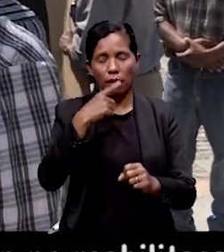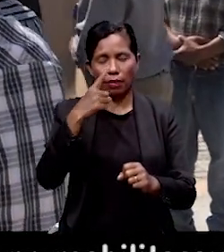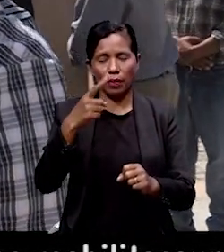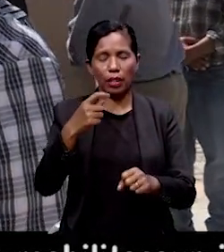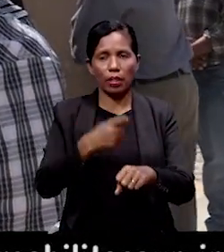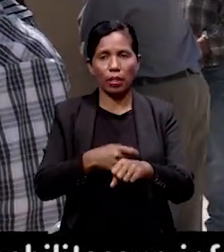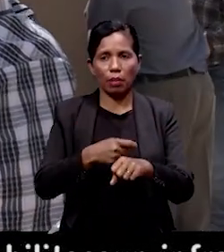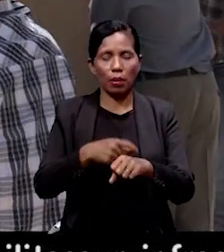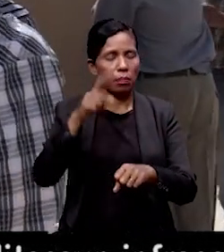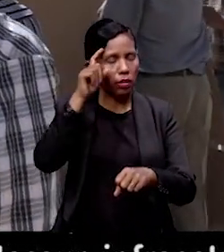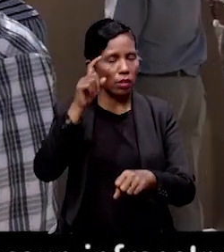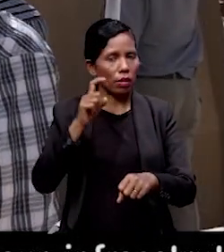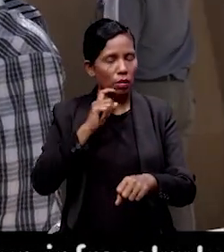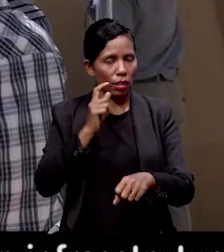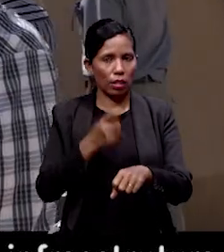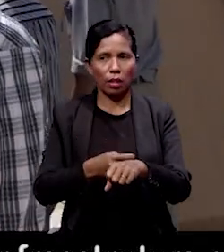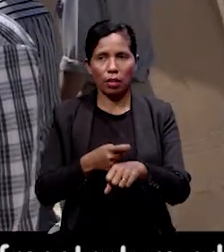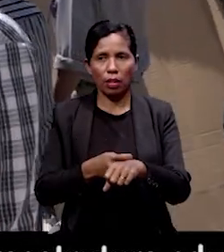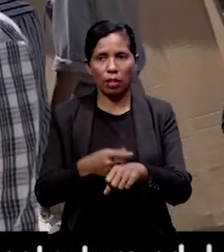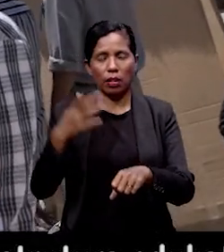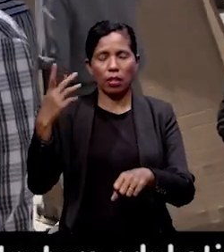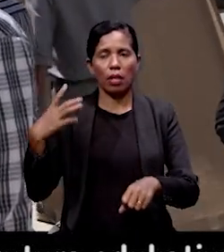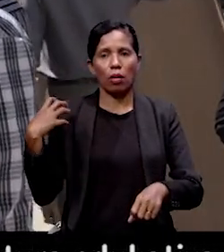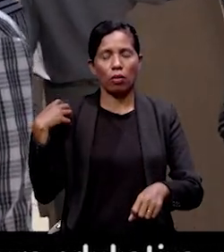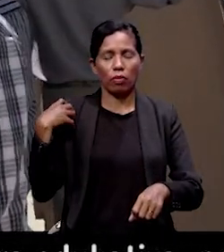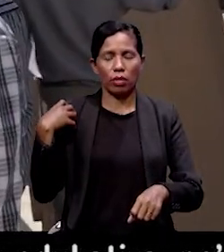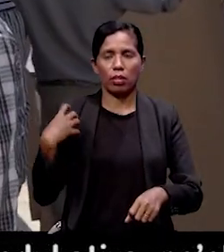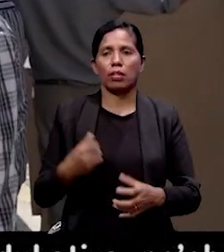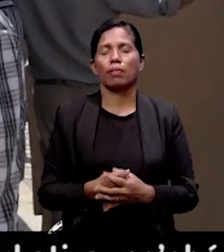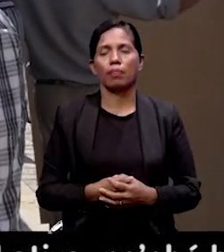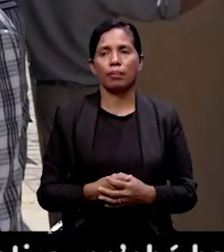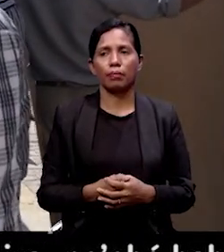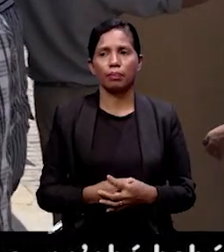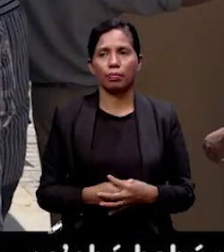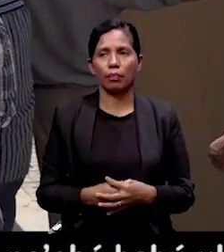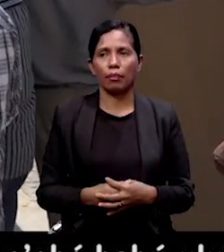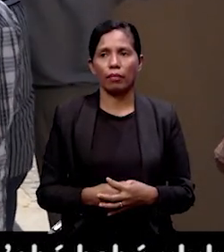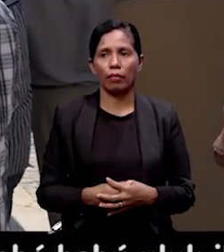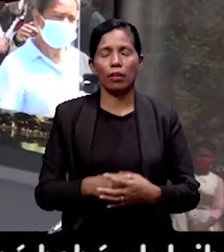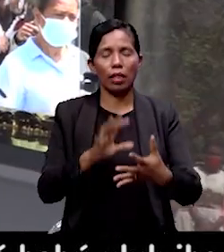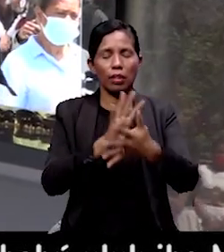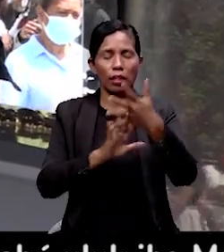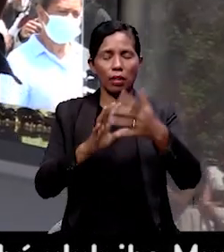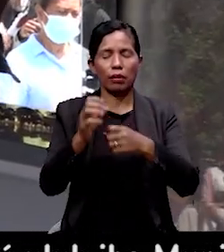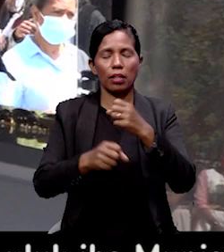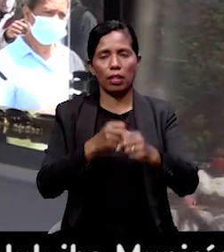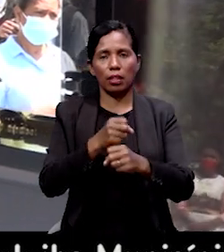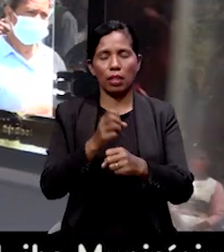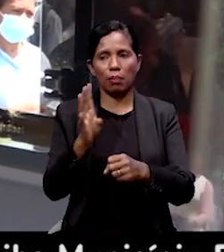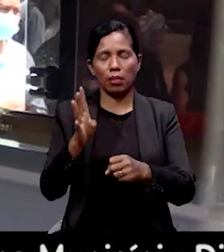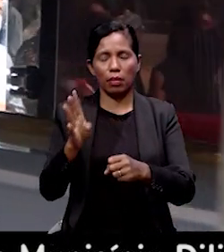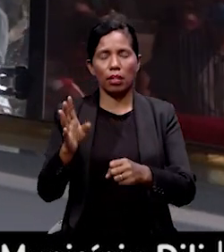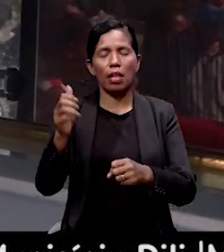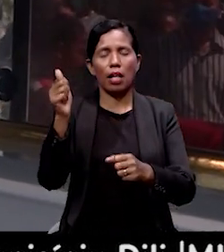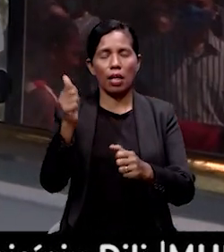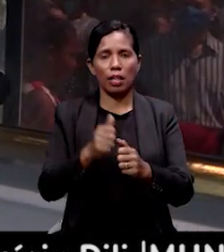república Kairala Sanana Gusmão ne tempo, iha palácio das Sinjas Kaikoli Dili. Ia comemoração tinang hat nulo ASDT Fretilin, 20